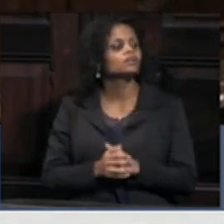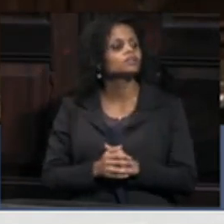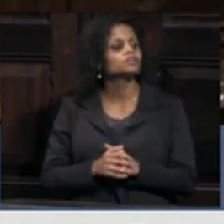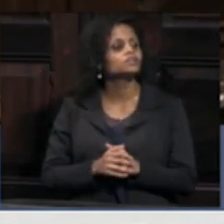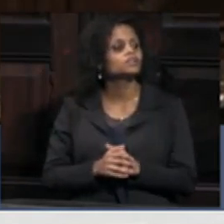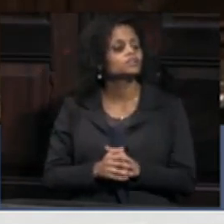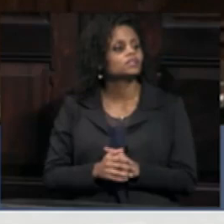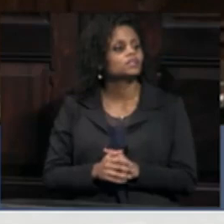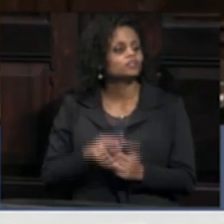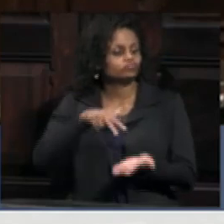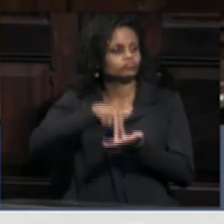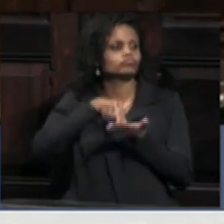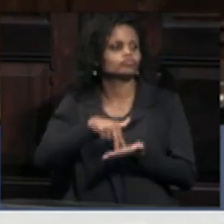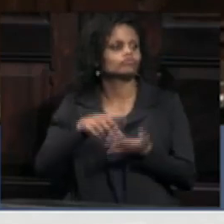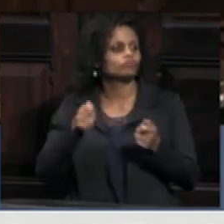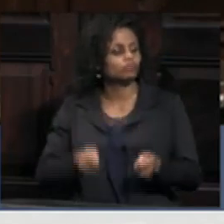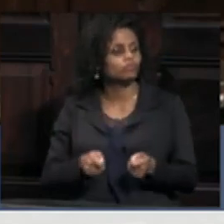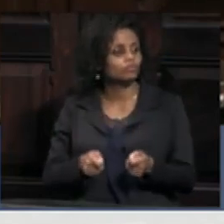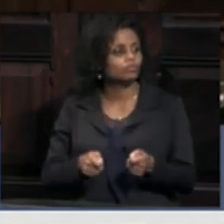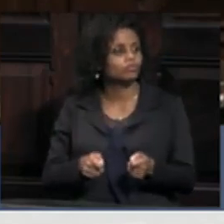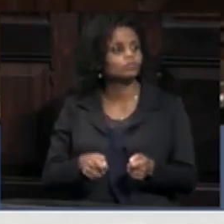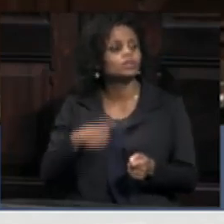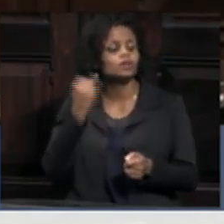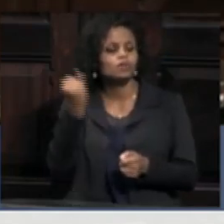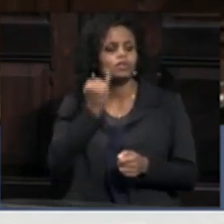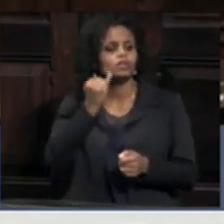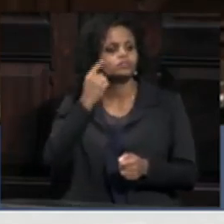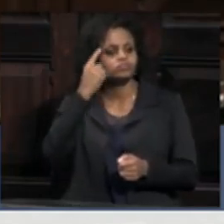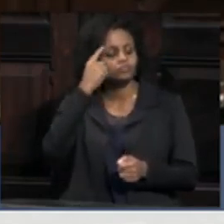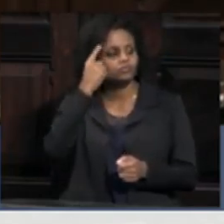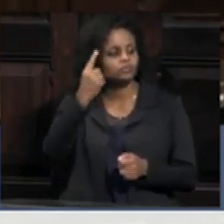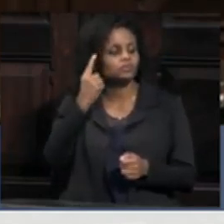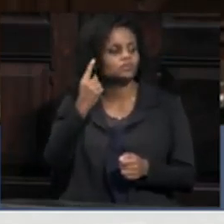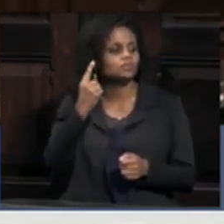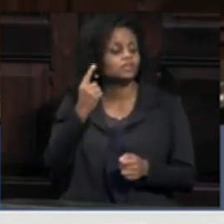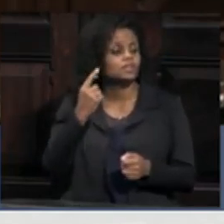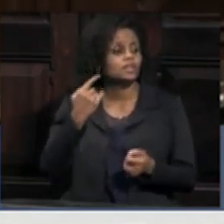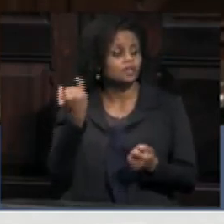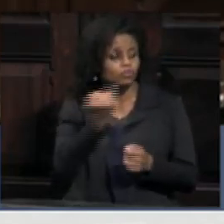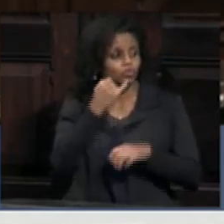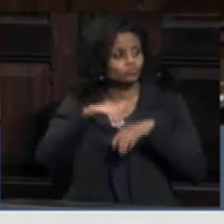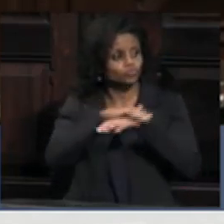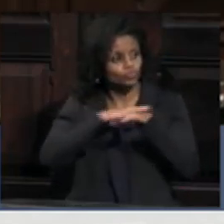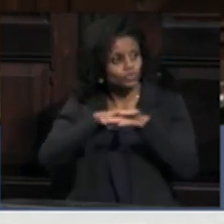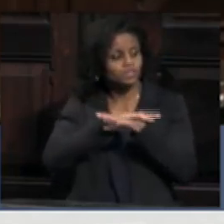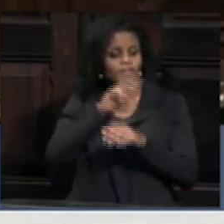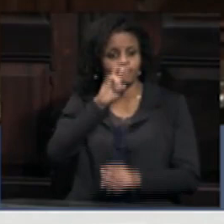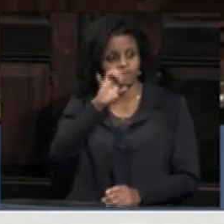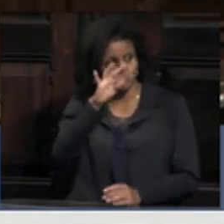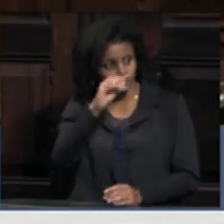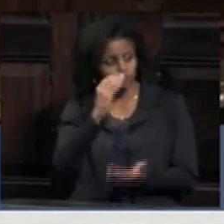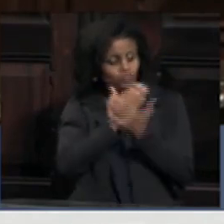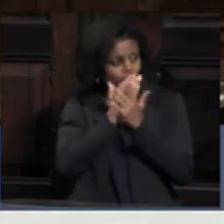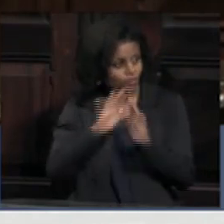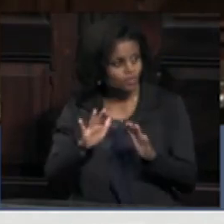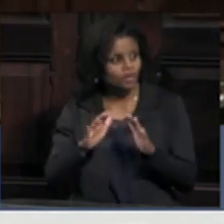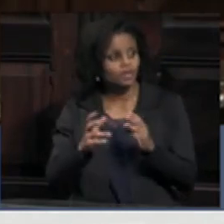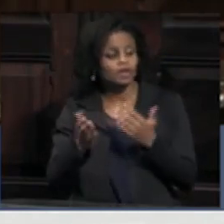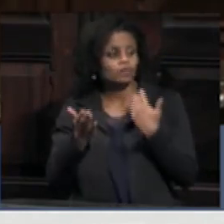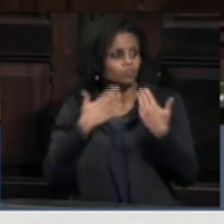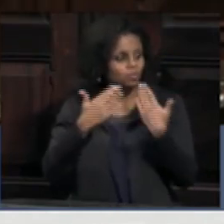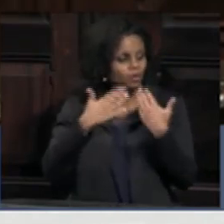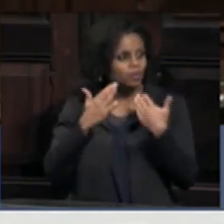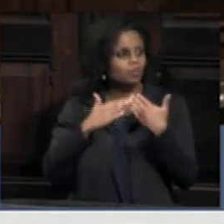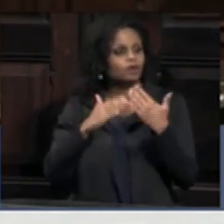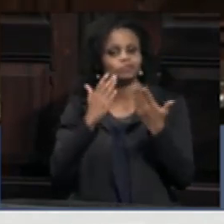eleito reconheça a necessidade de dialogar, negociar, derrubar o veto e avançar na discussão de outras